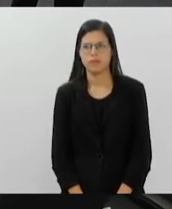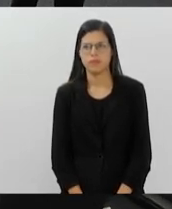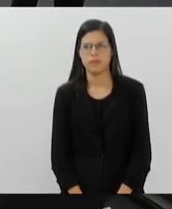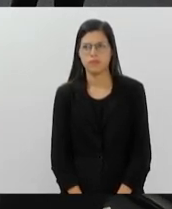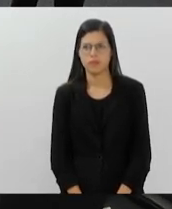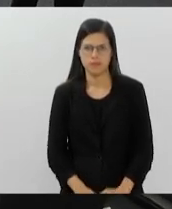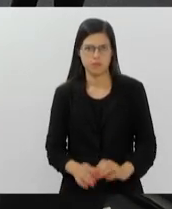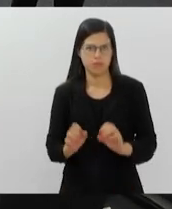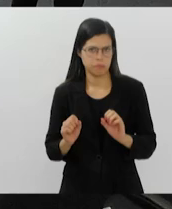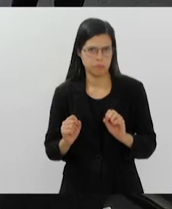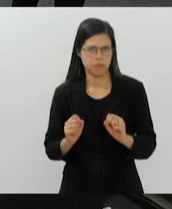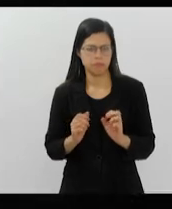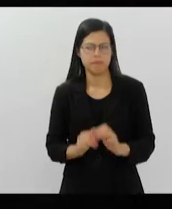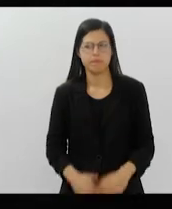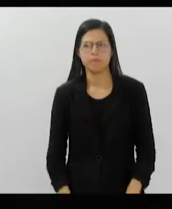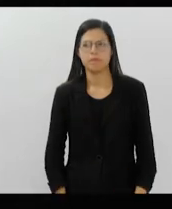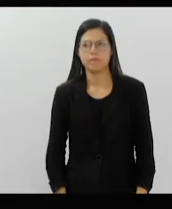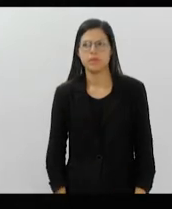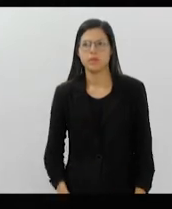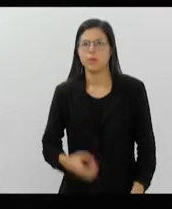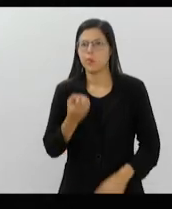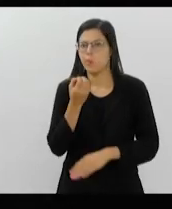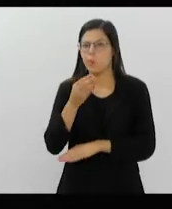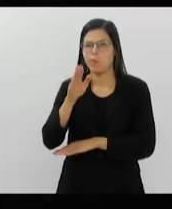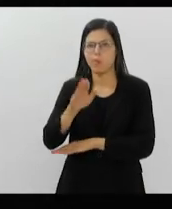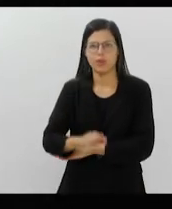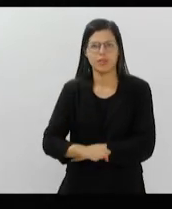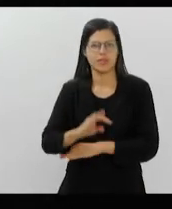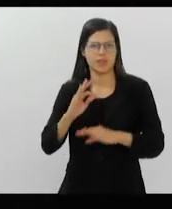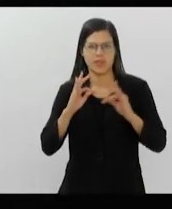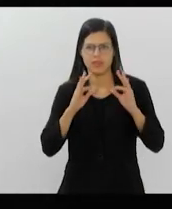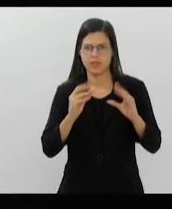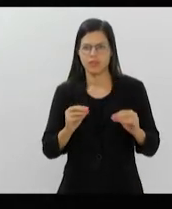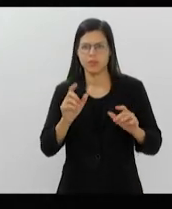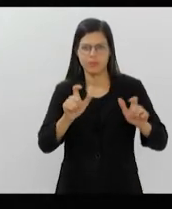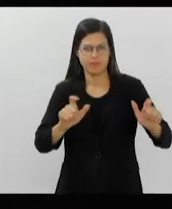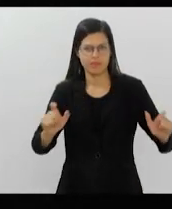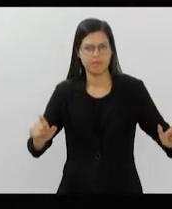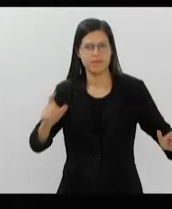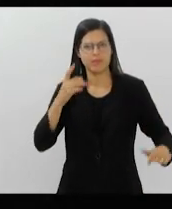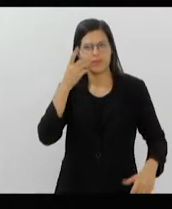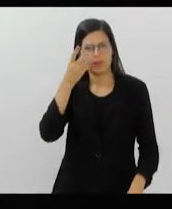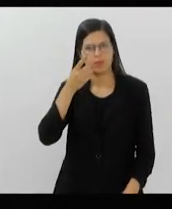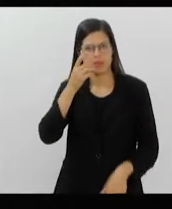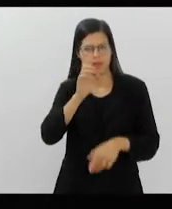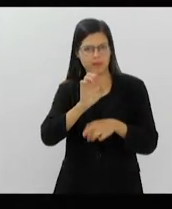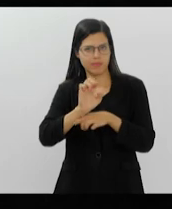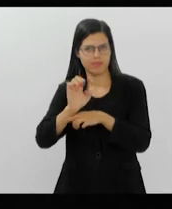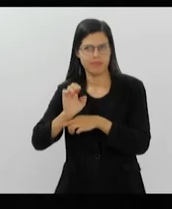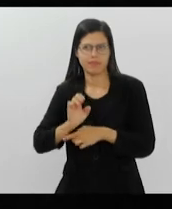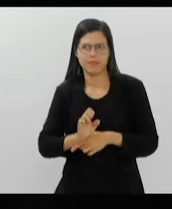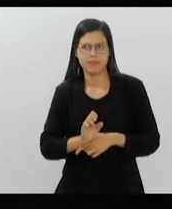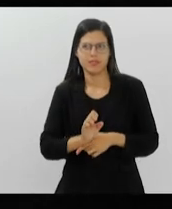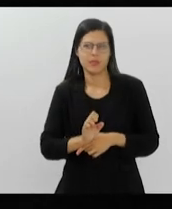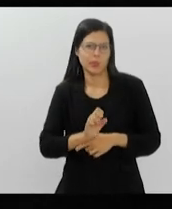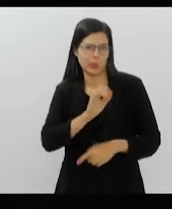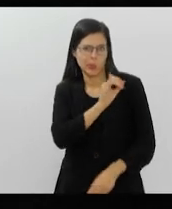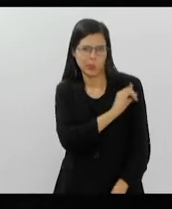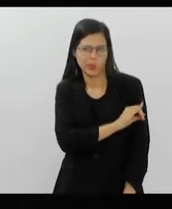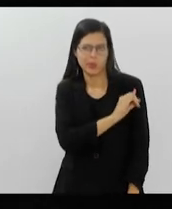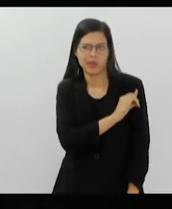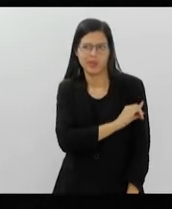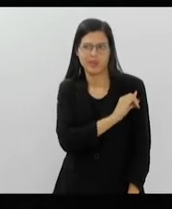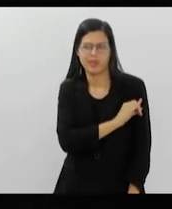Pode usar. Oi. Boa tarde a todos os senhores e senhoras, deputados estaduais, cariocas. Me